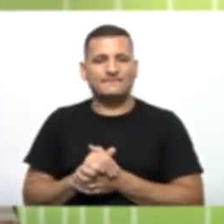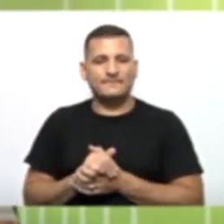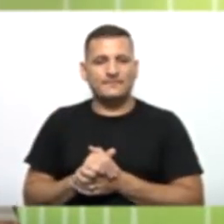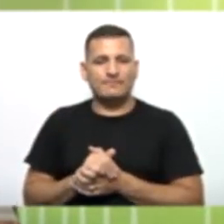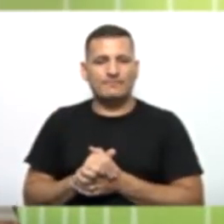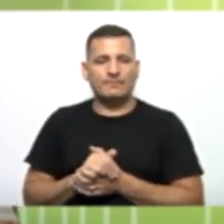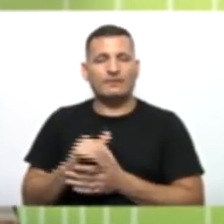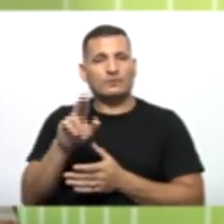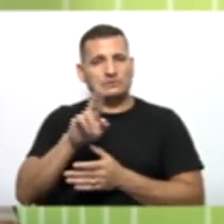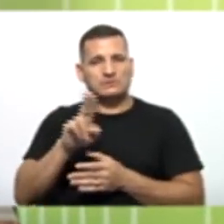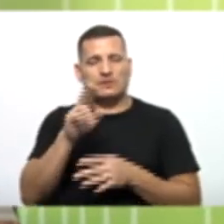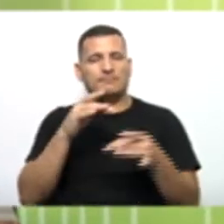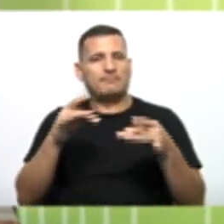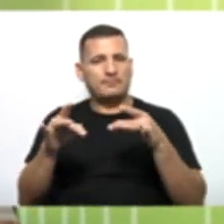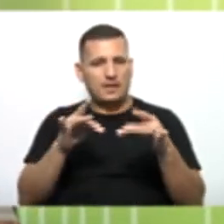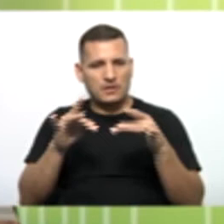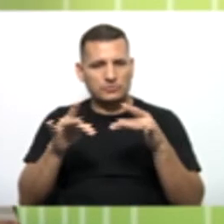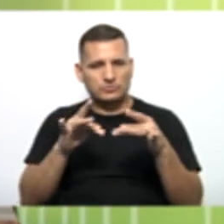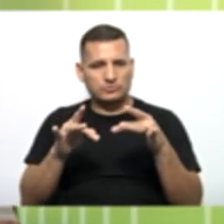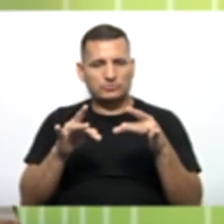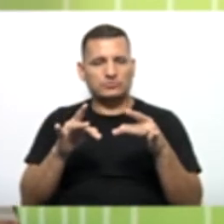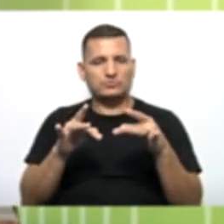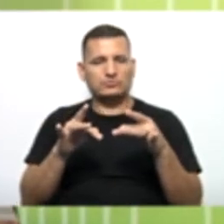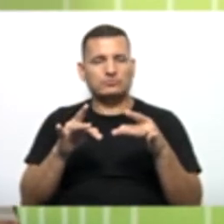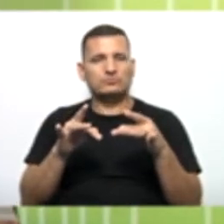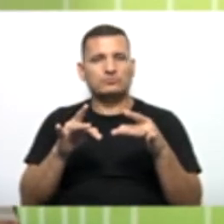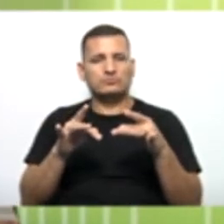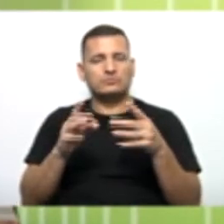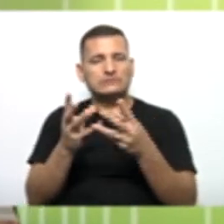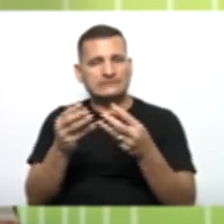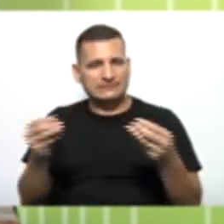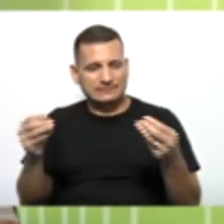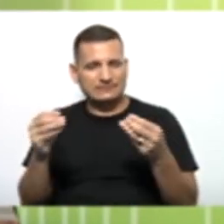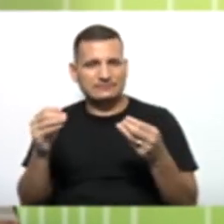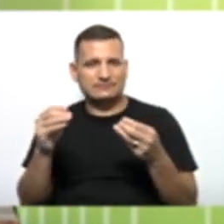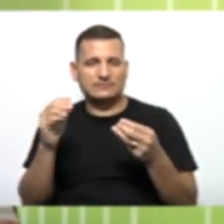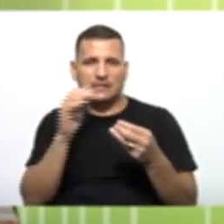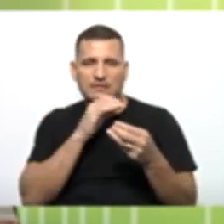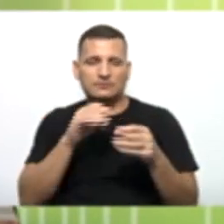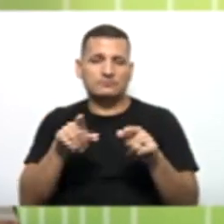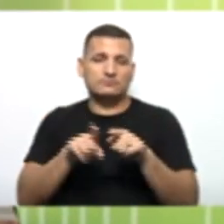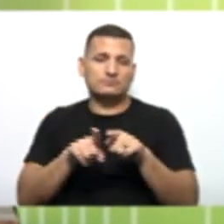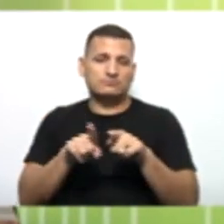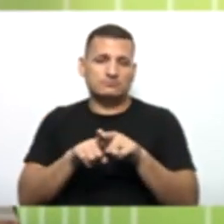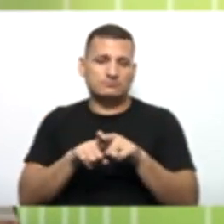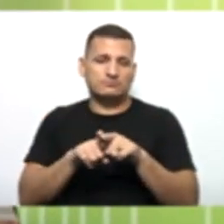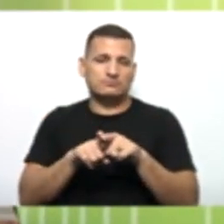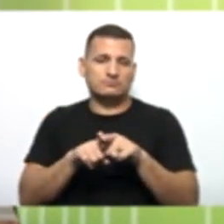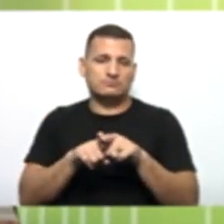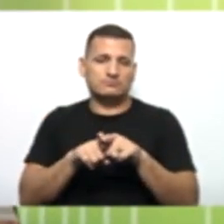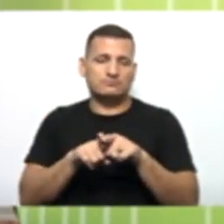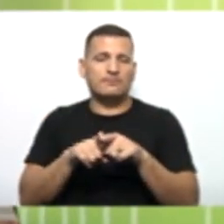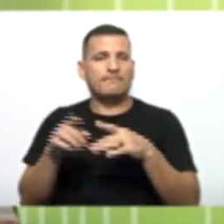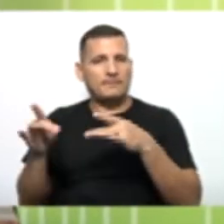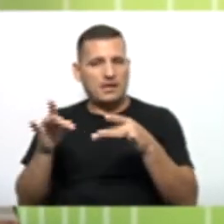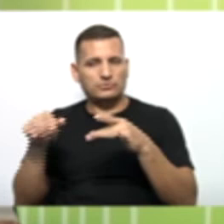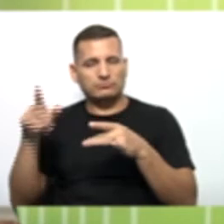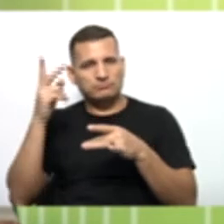Utilizar o plástico biodegradável também retira uma das principais vantagens do plástico